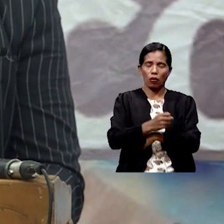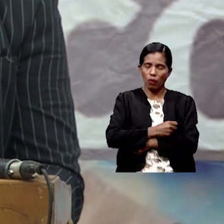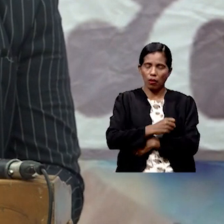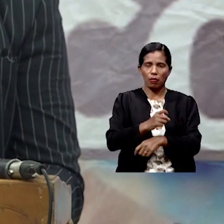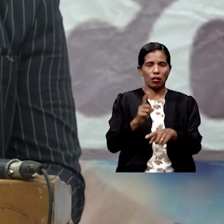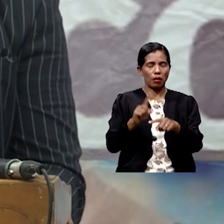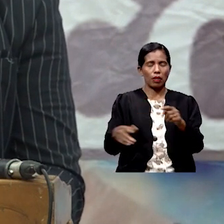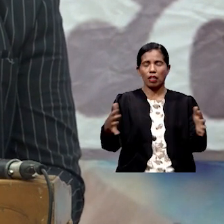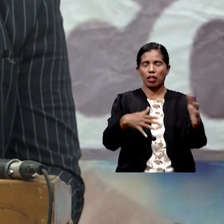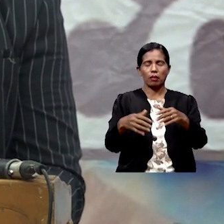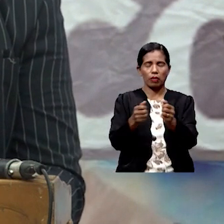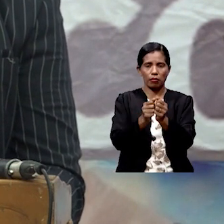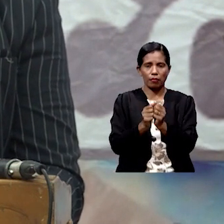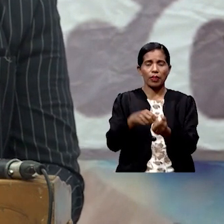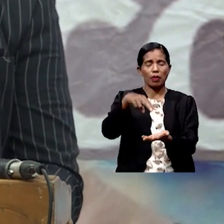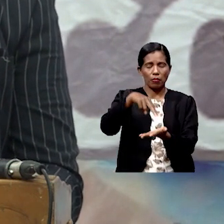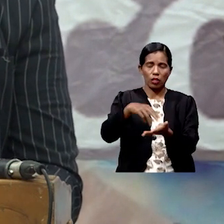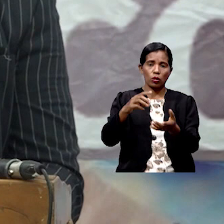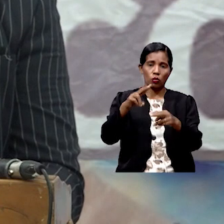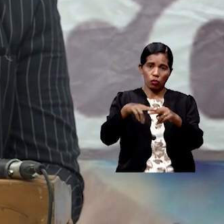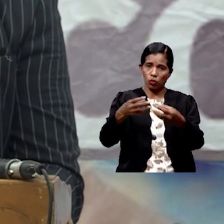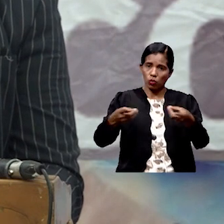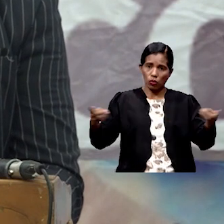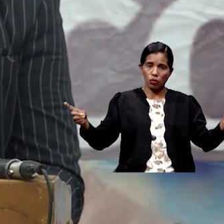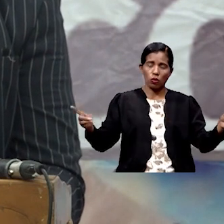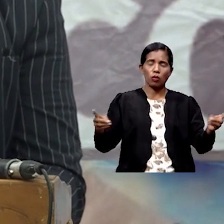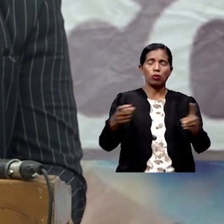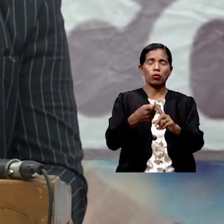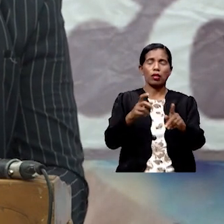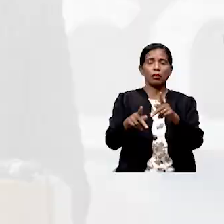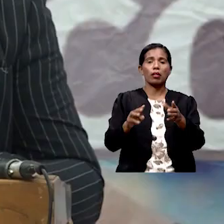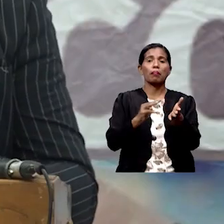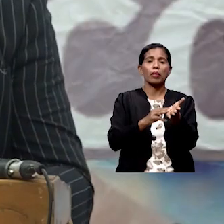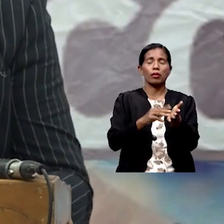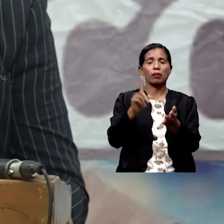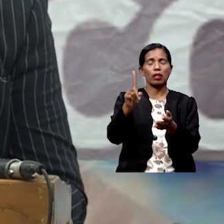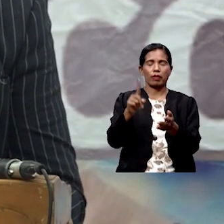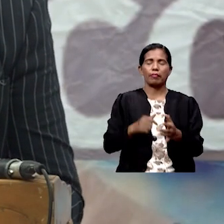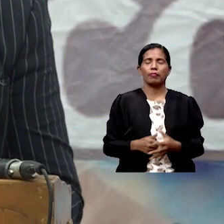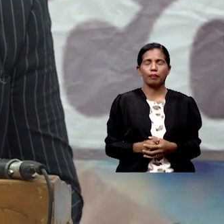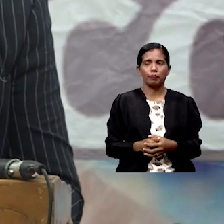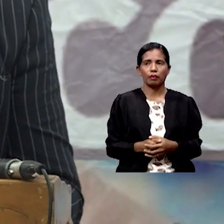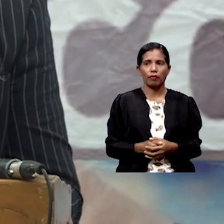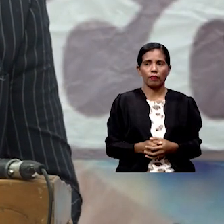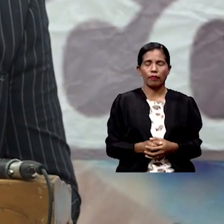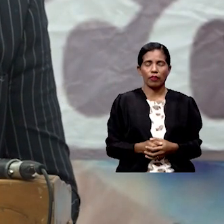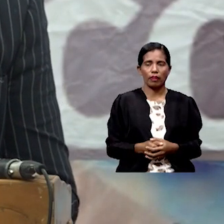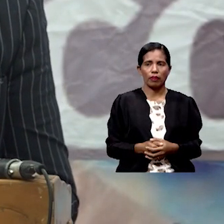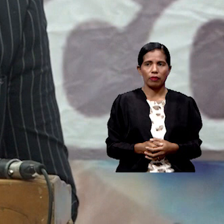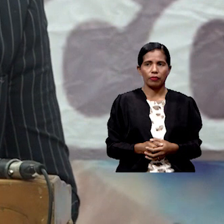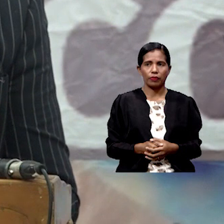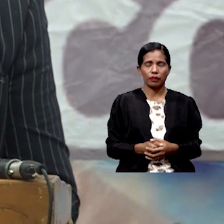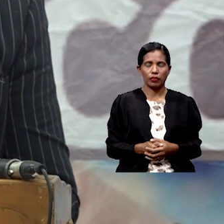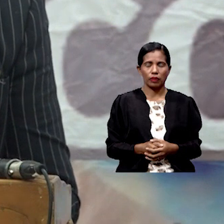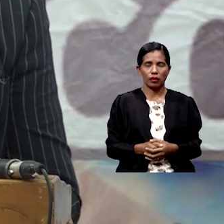ye fatin barak hambriga turroku si emaselok minimum metru ida ho balu amostra nebe makloriba iha Institutu